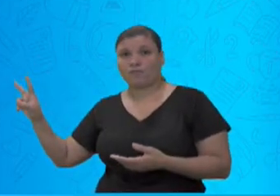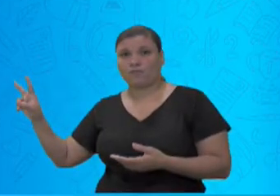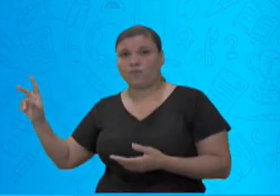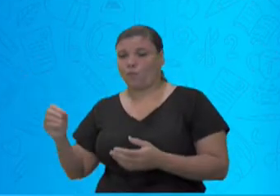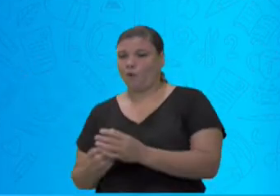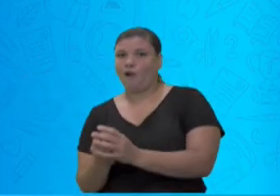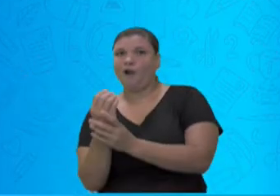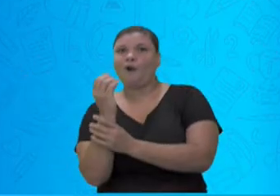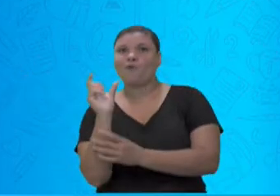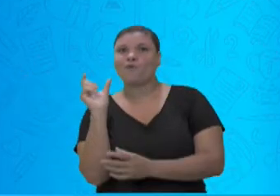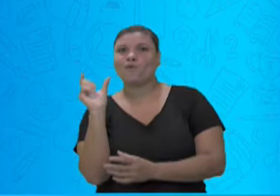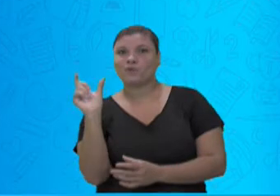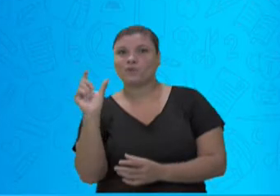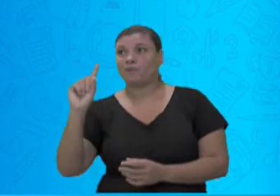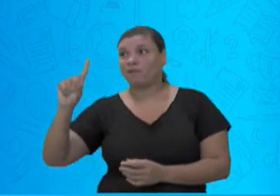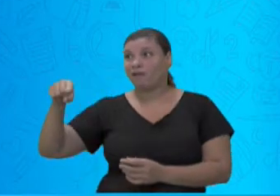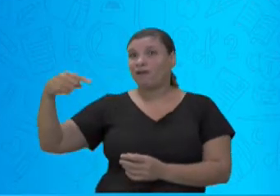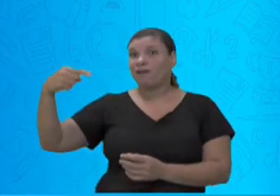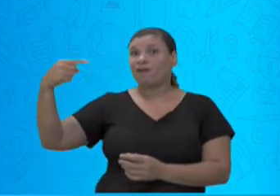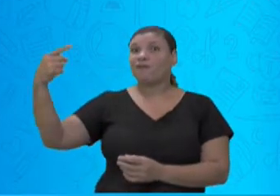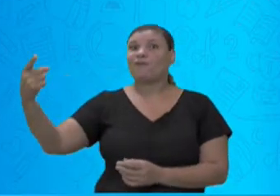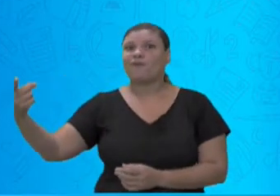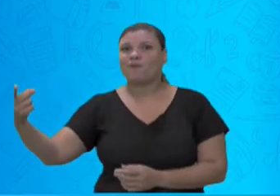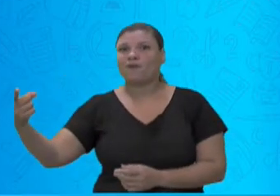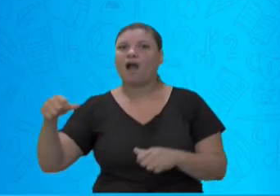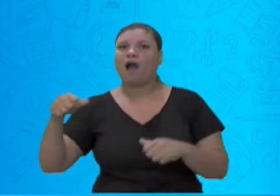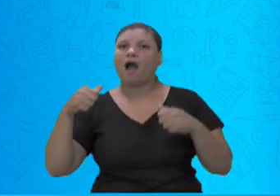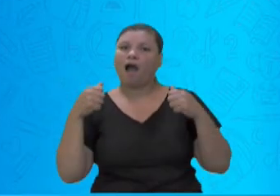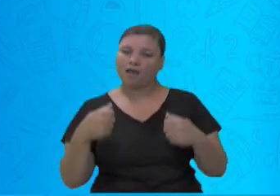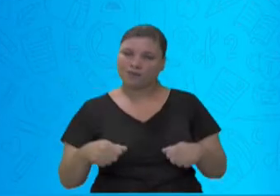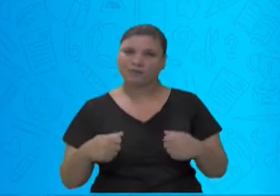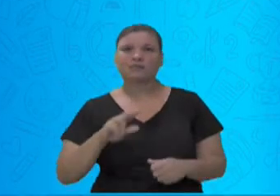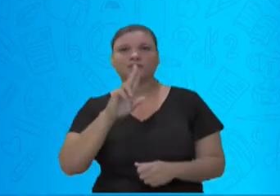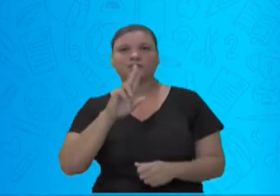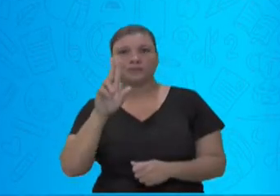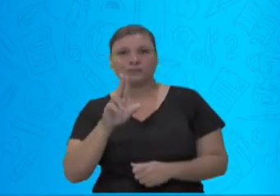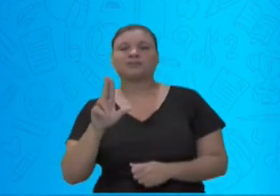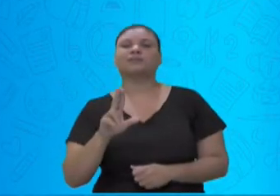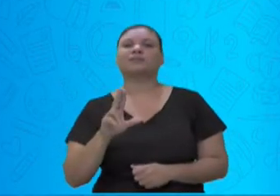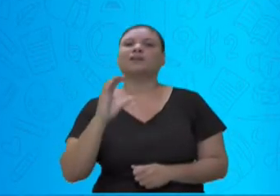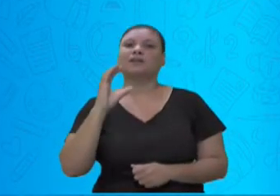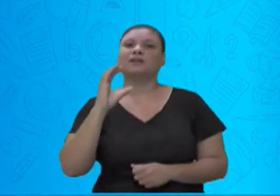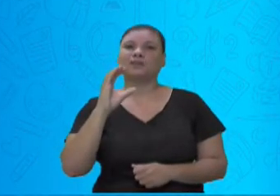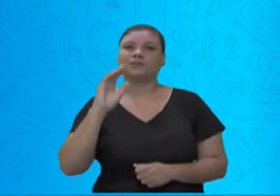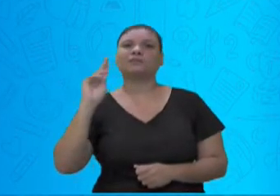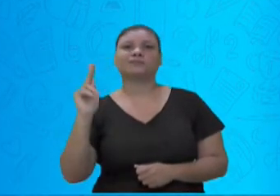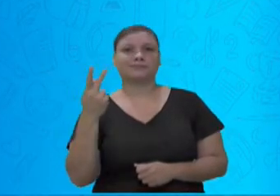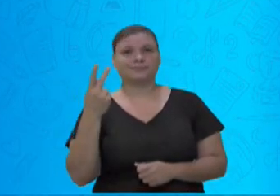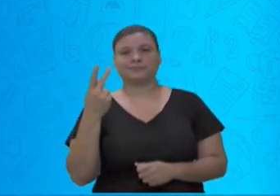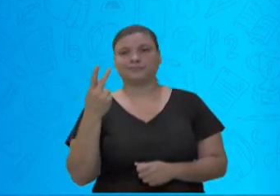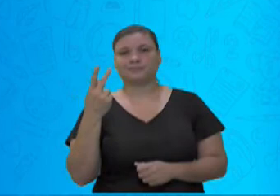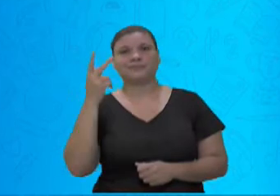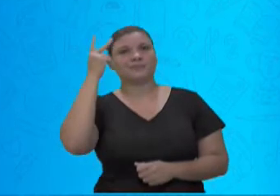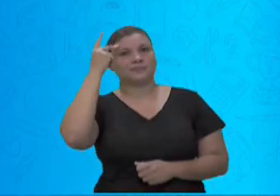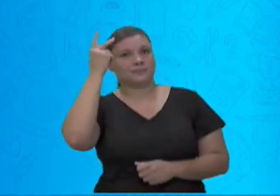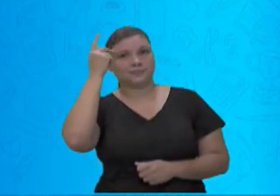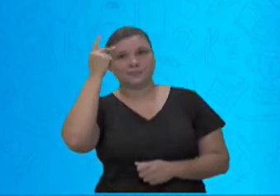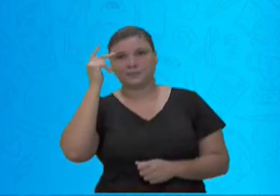Então, essas palavras que derivam de uma palavra que é primitiva, elas vão permanecer,